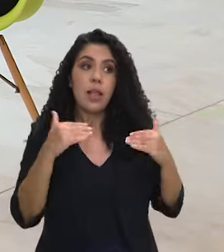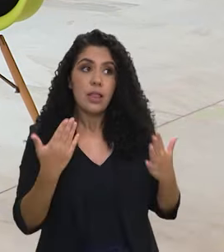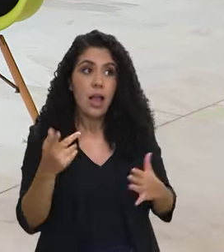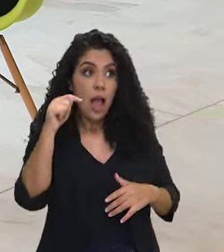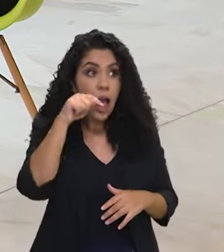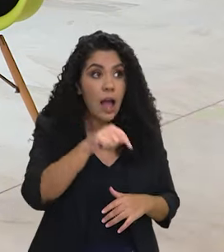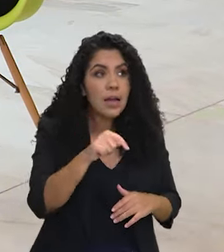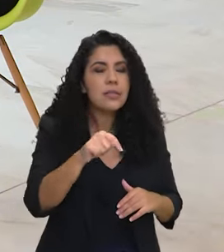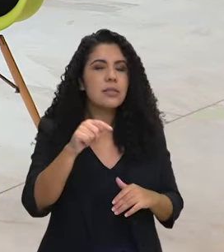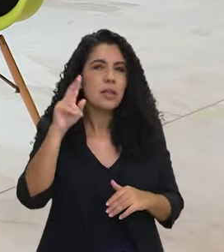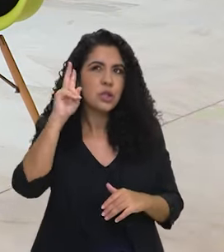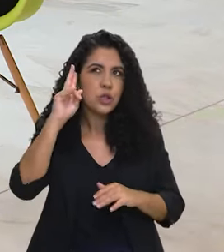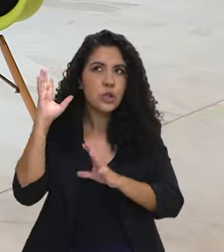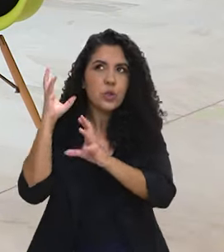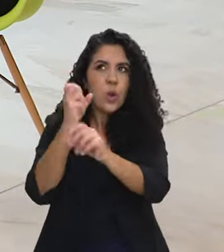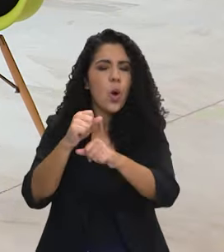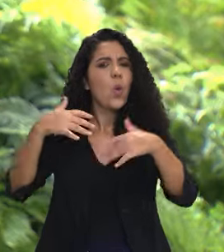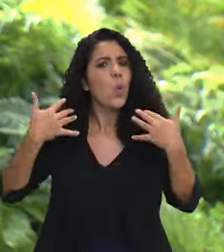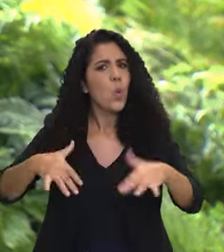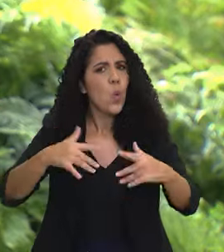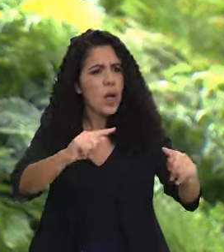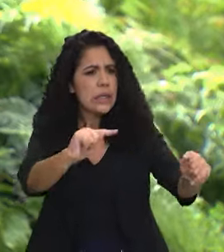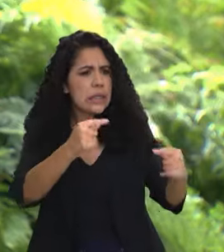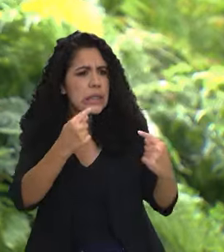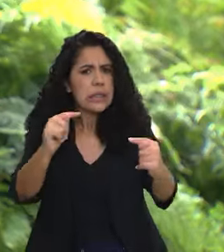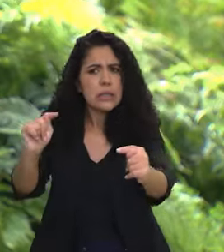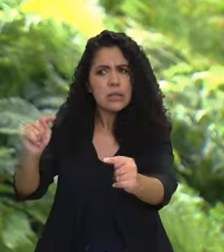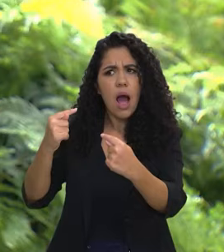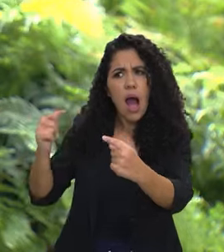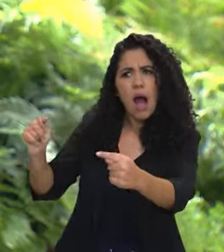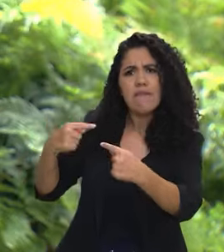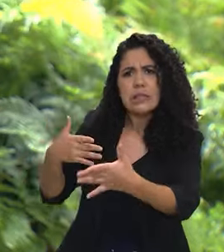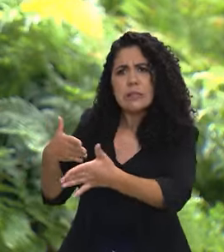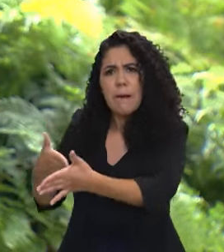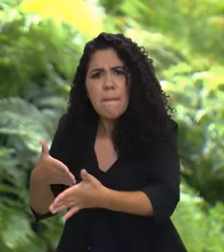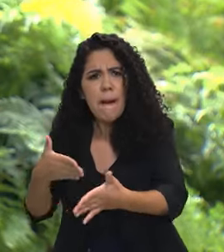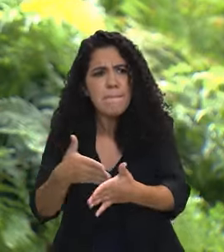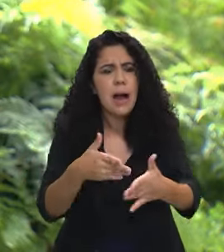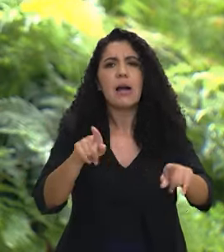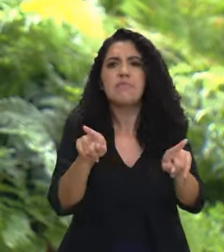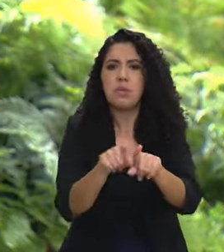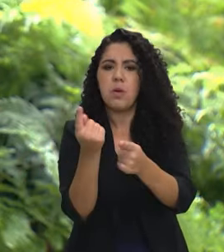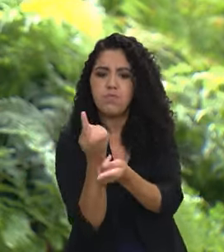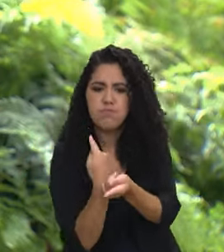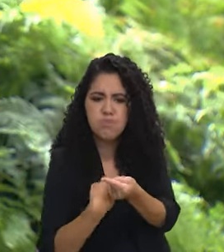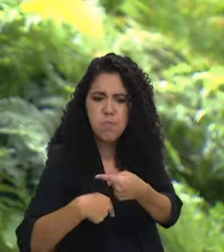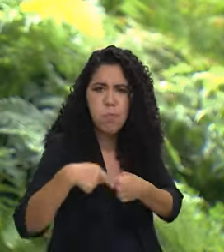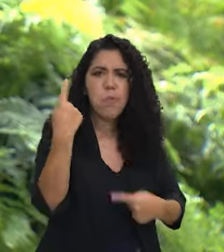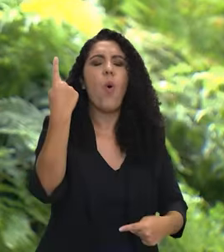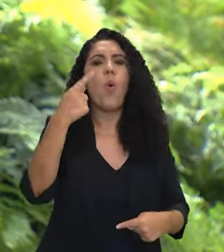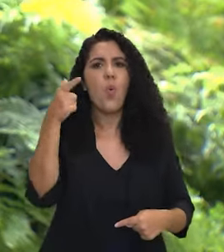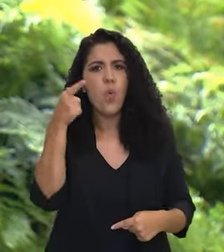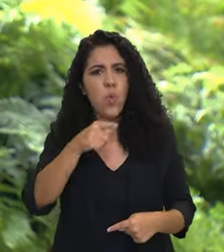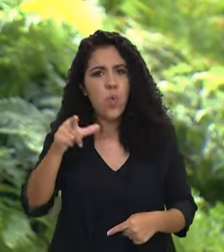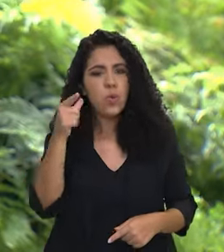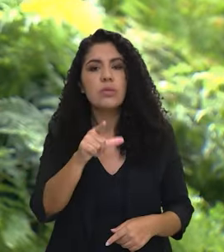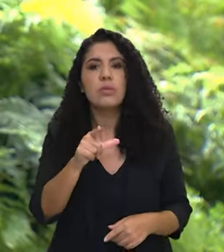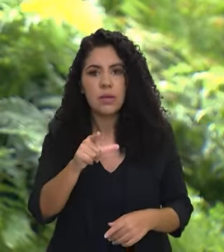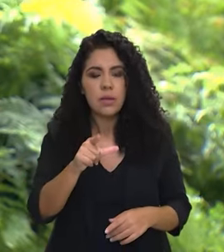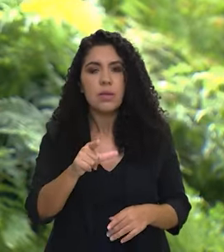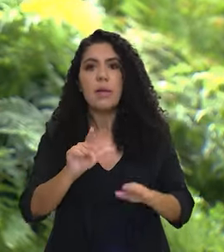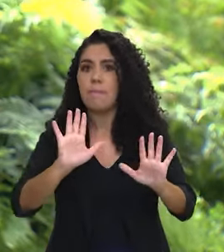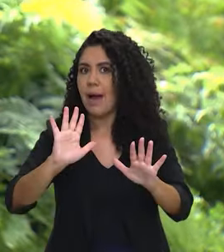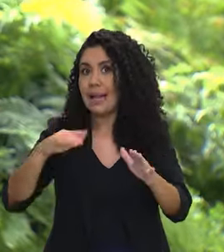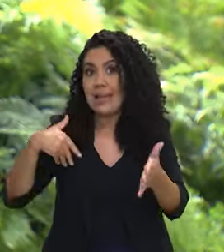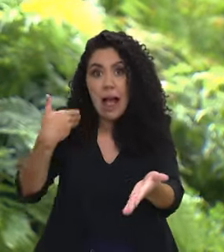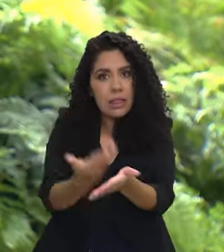história cheia de desafios e de percalços e de superações também, né? E esses desafios eles